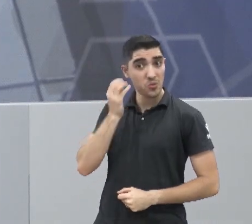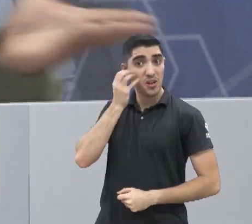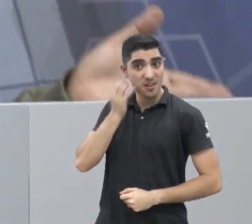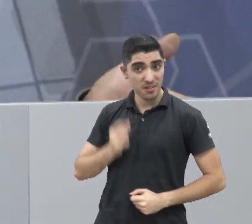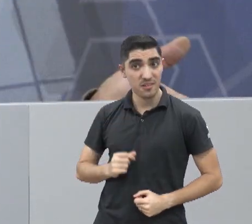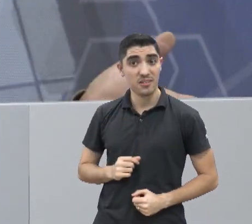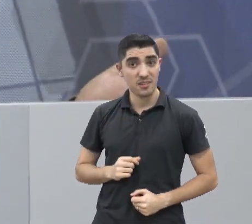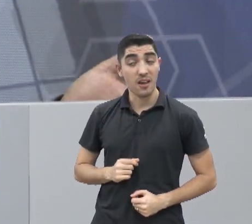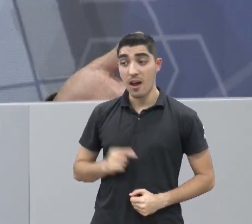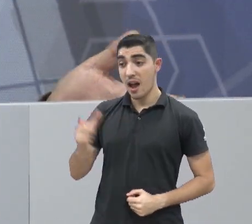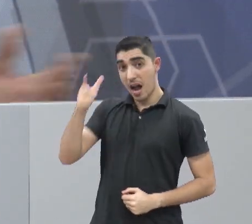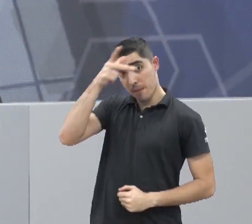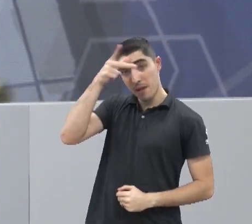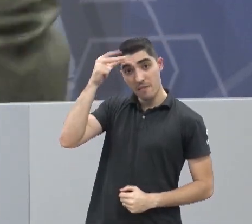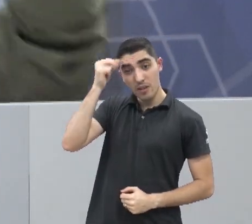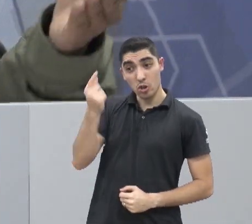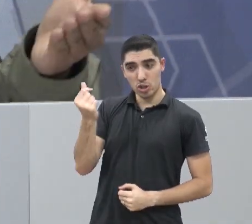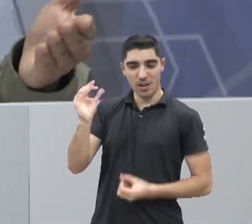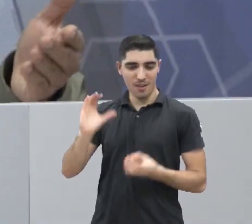Prefeitura repassa para essas empresas de ônibus.